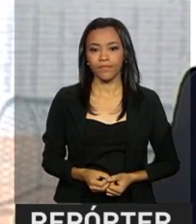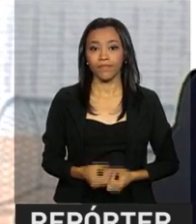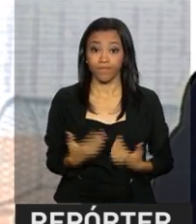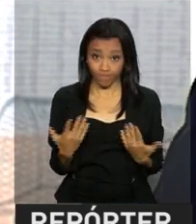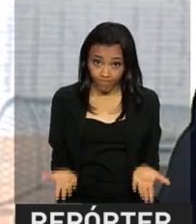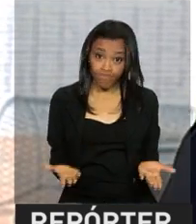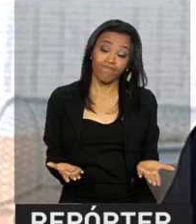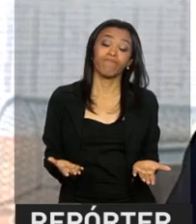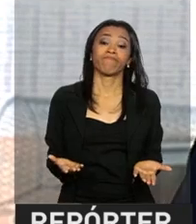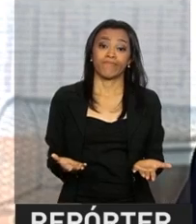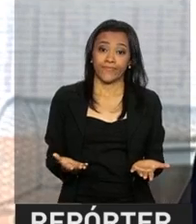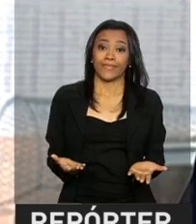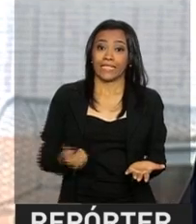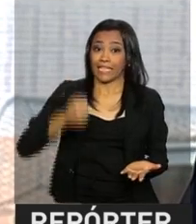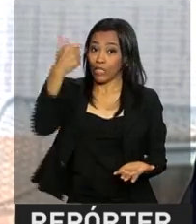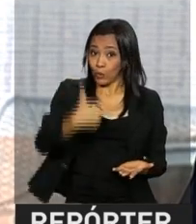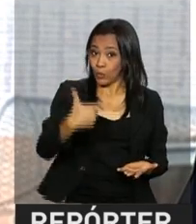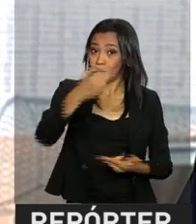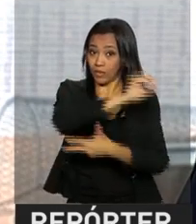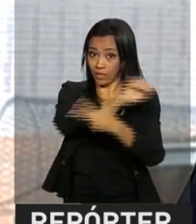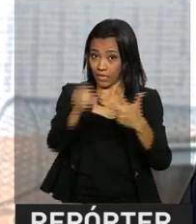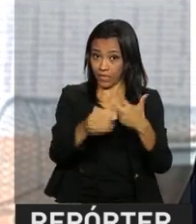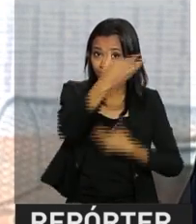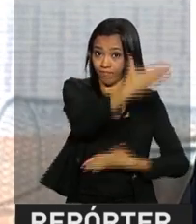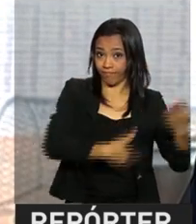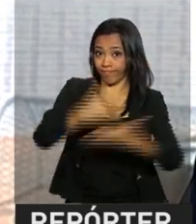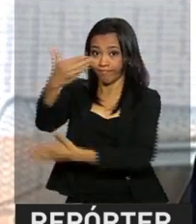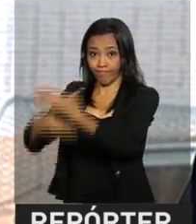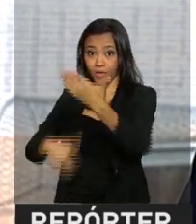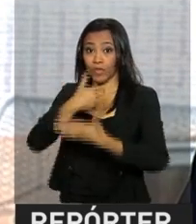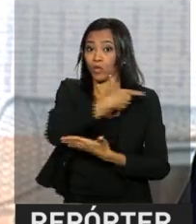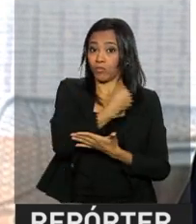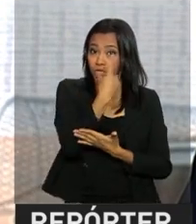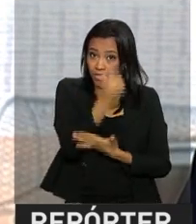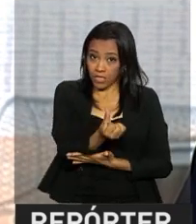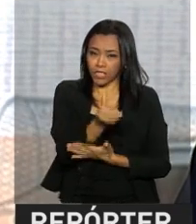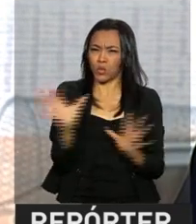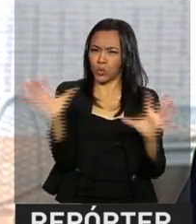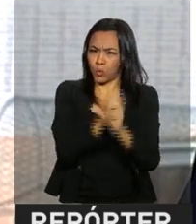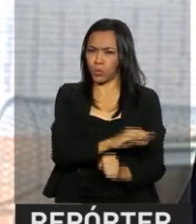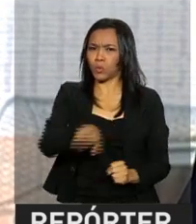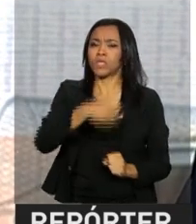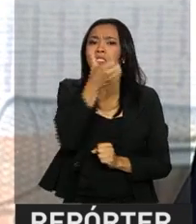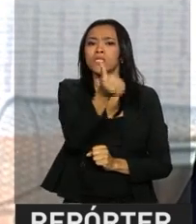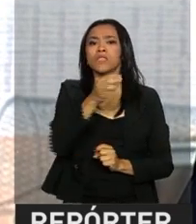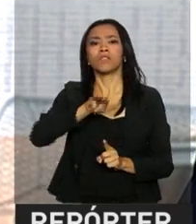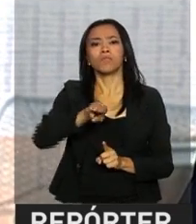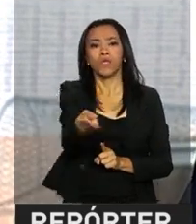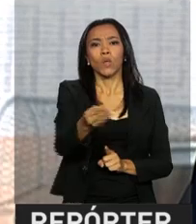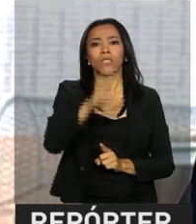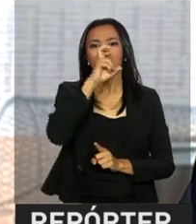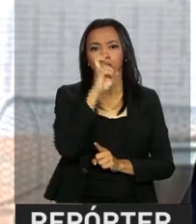Bom, se consideradas as duas aplicações, o Enem 2016 teve a participação de